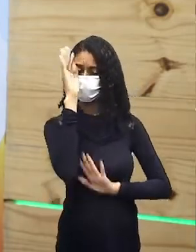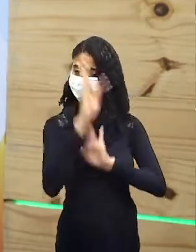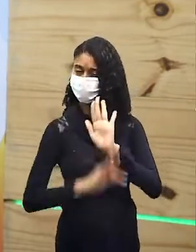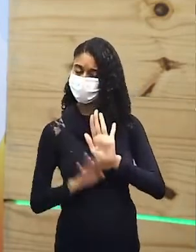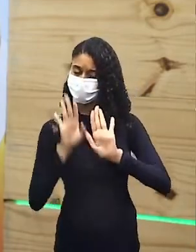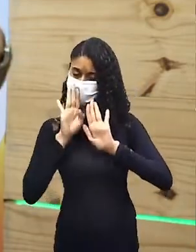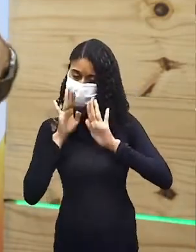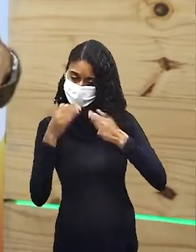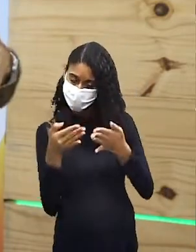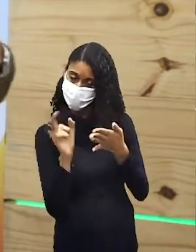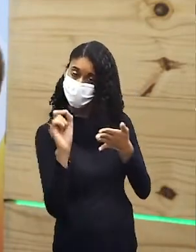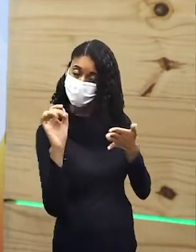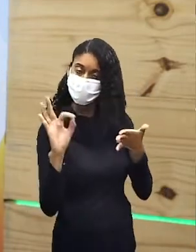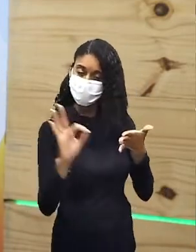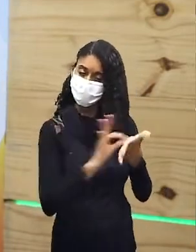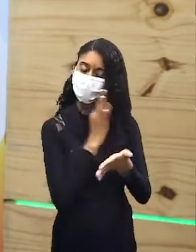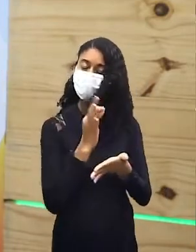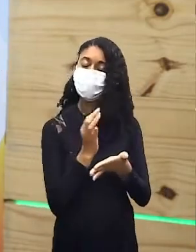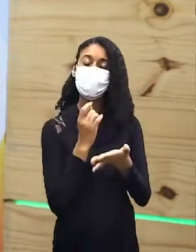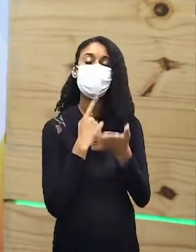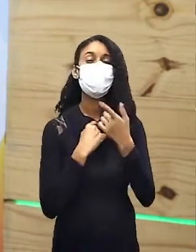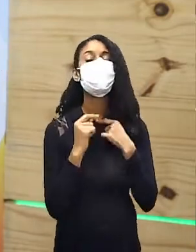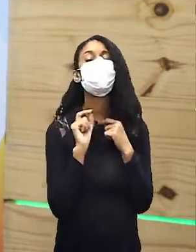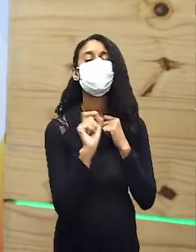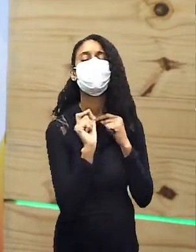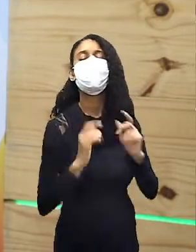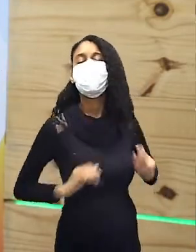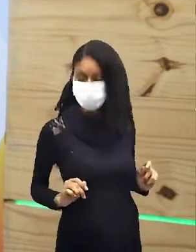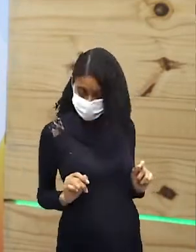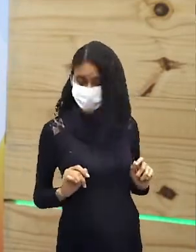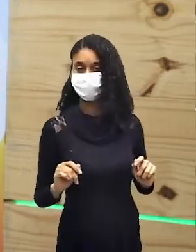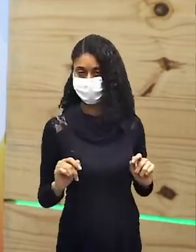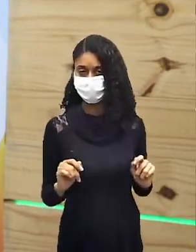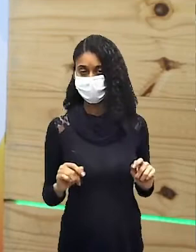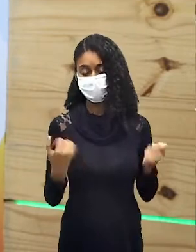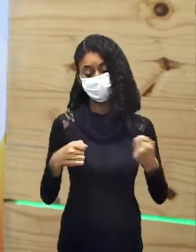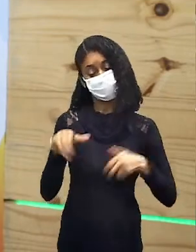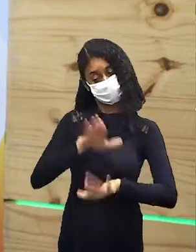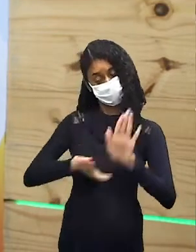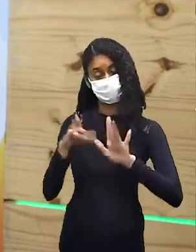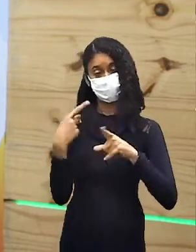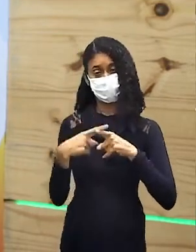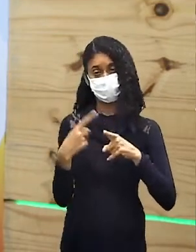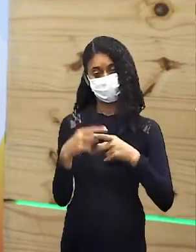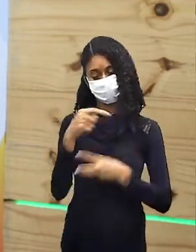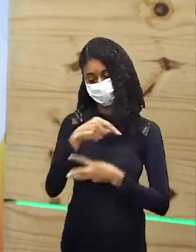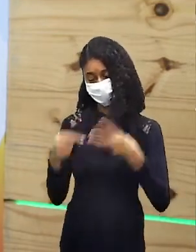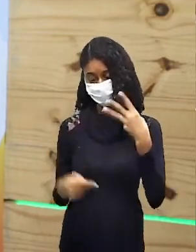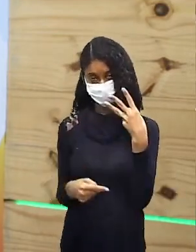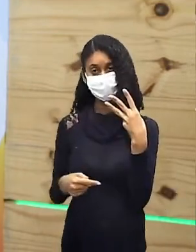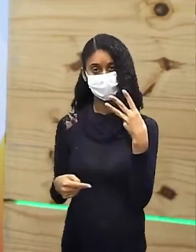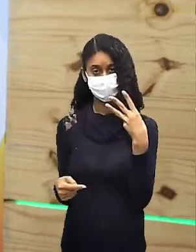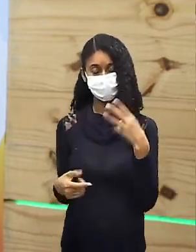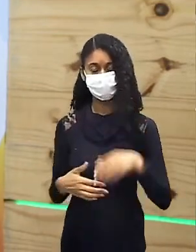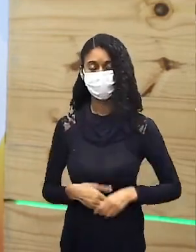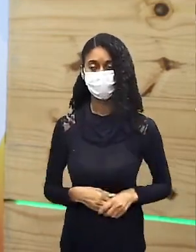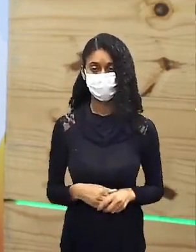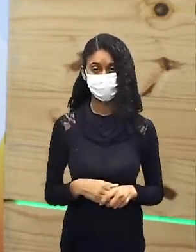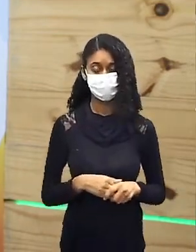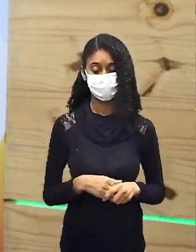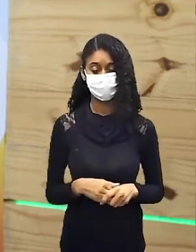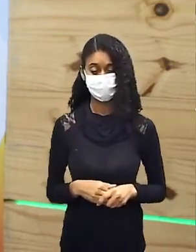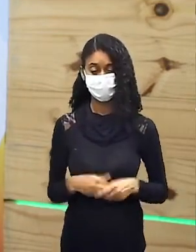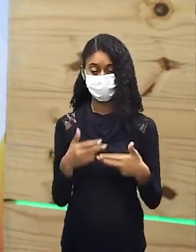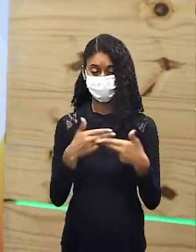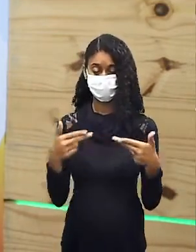da intencionalidade do autor? Então é preciso ter muito cuidado aí, né? Porque essas três